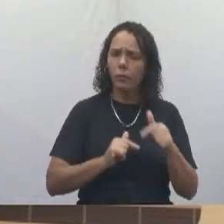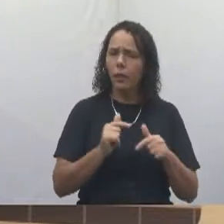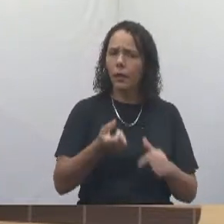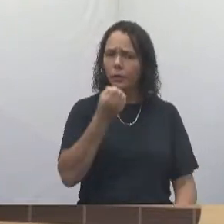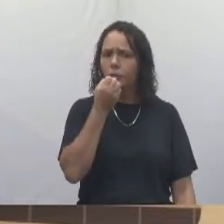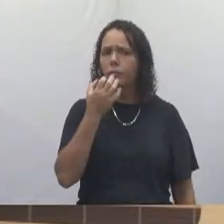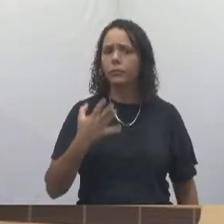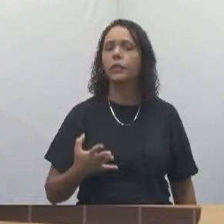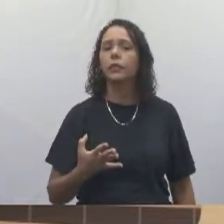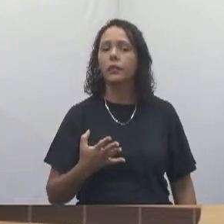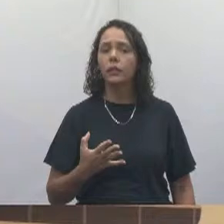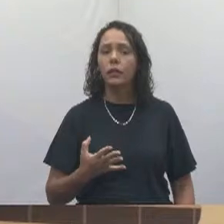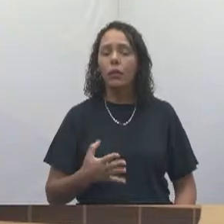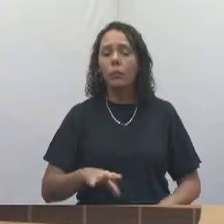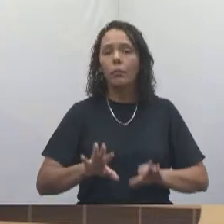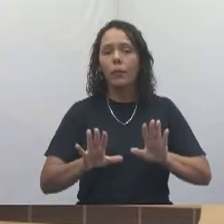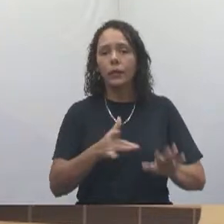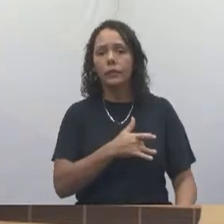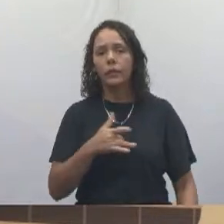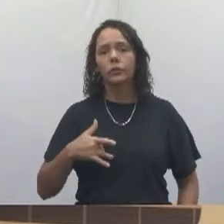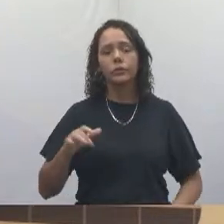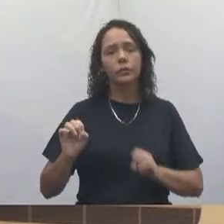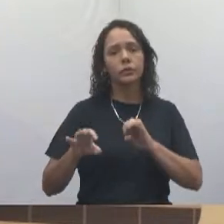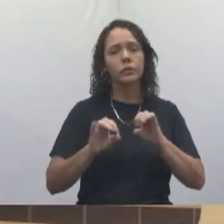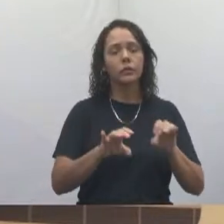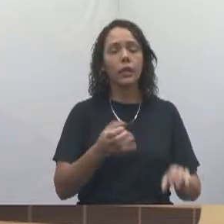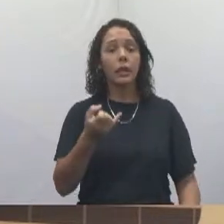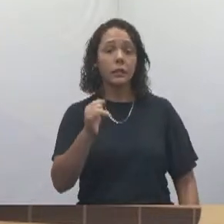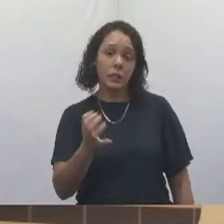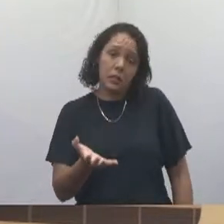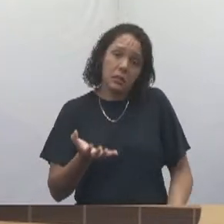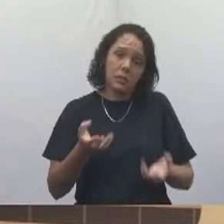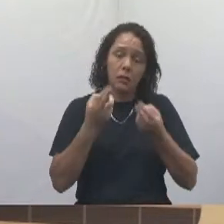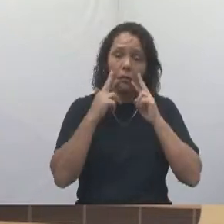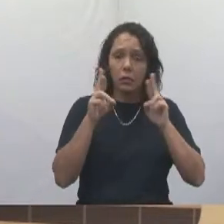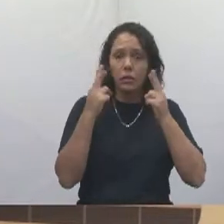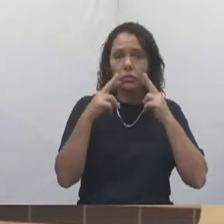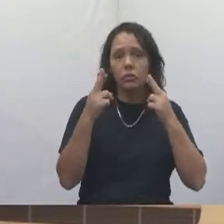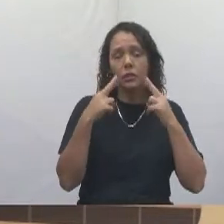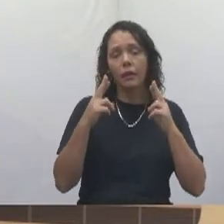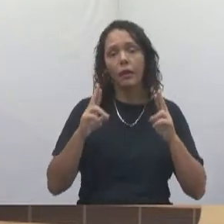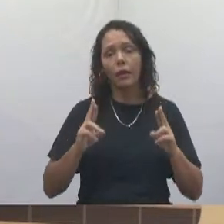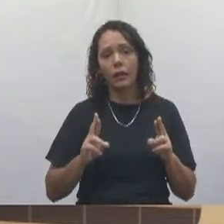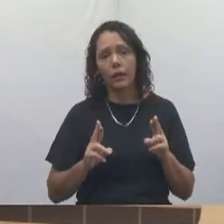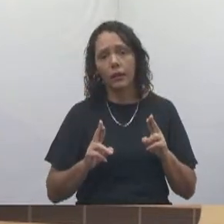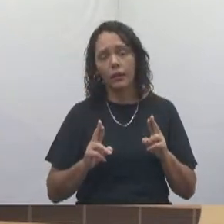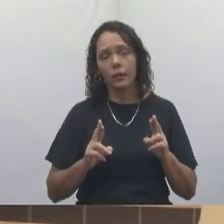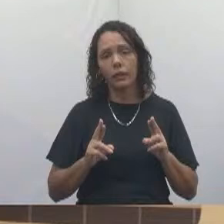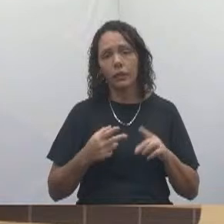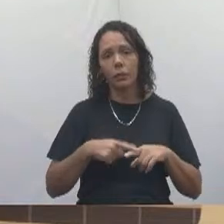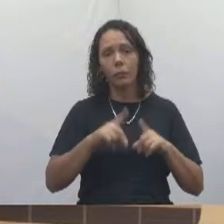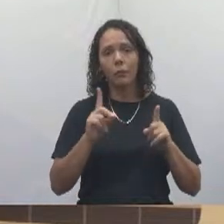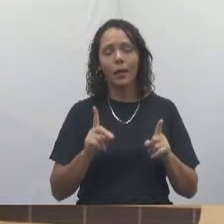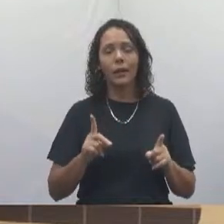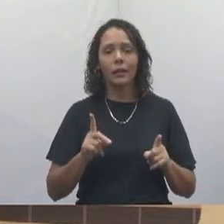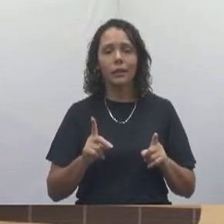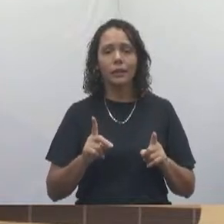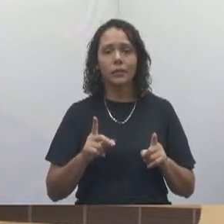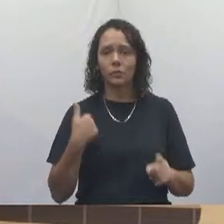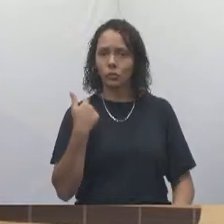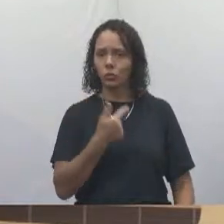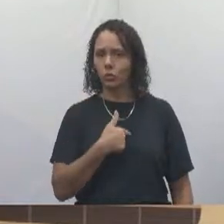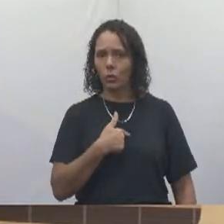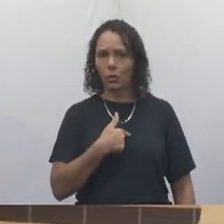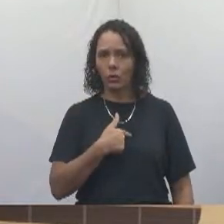bem. Agora, saúde e educação, quem quiser criticar, sem criticar a participação do governo